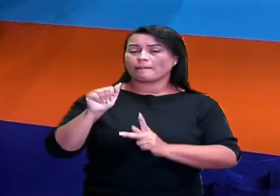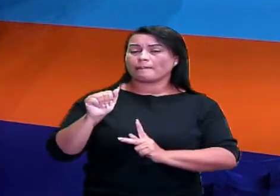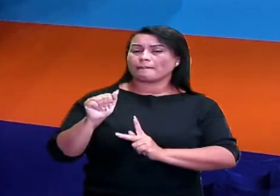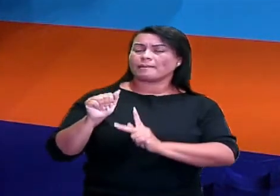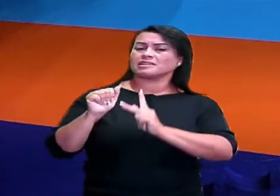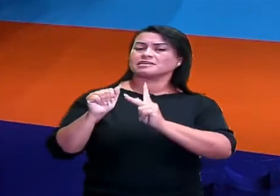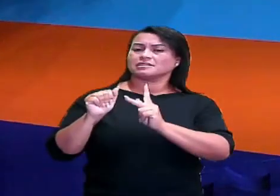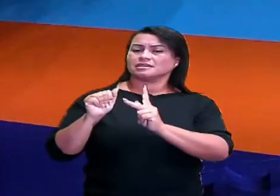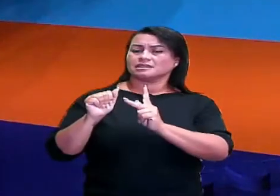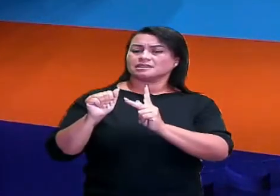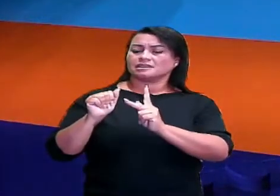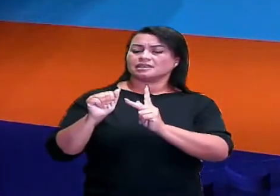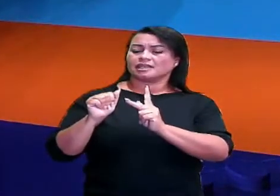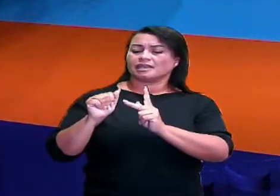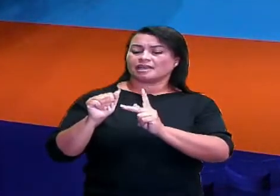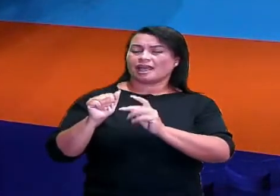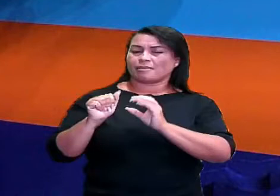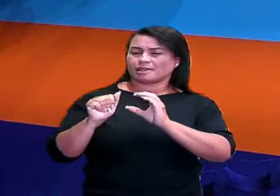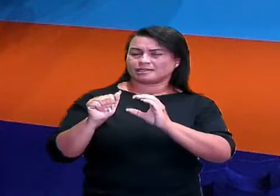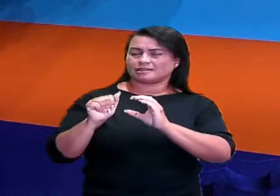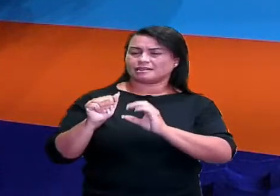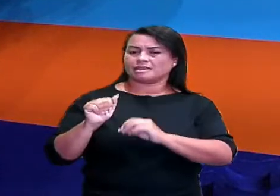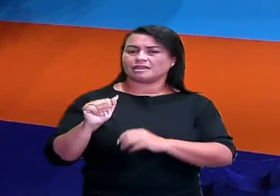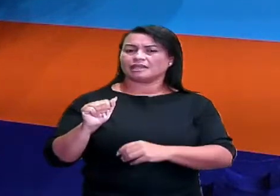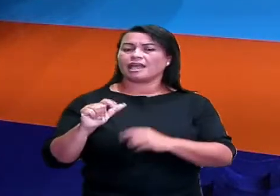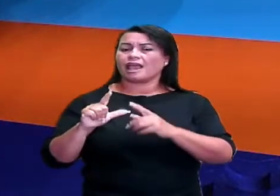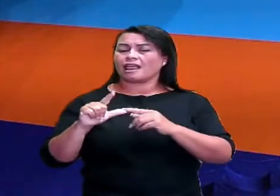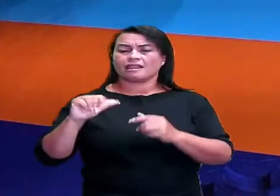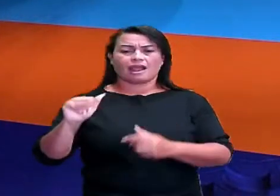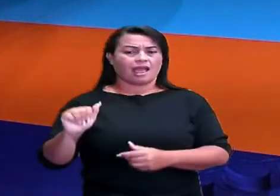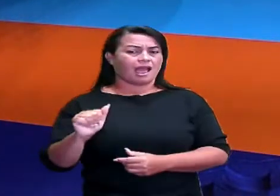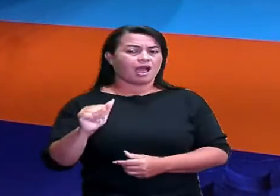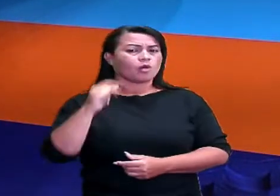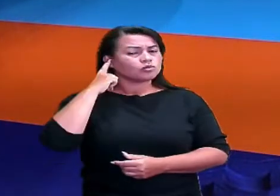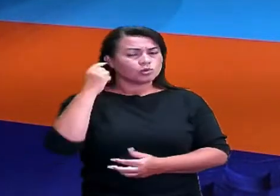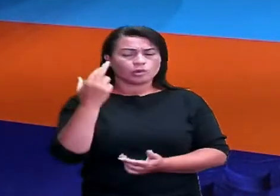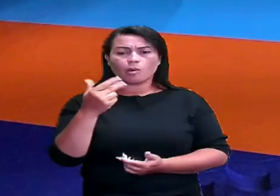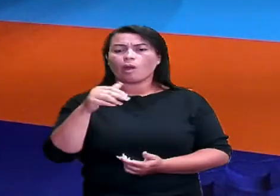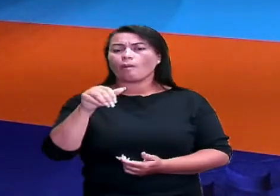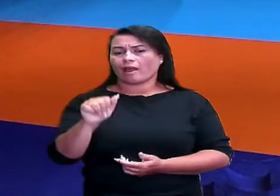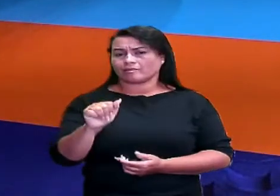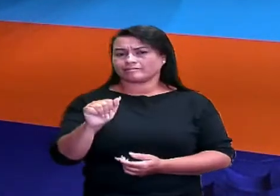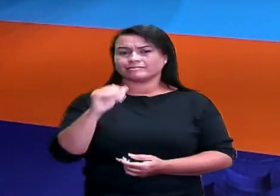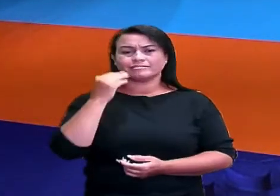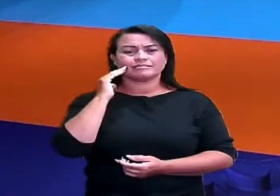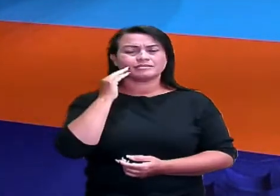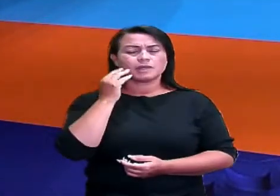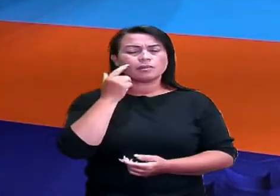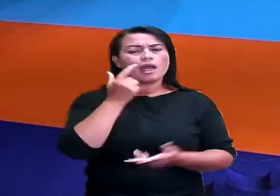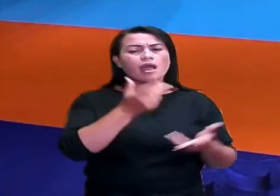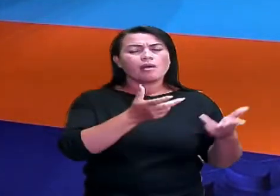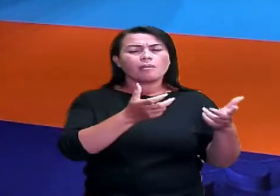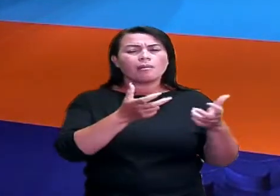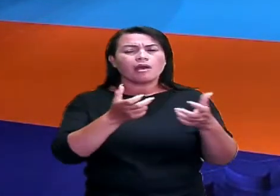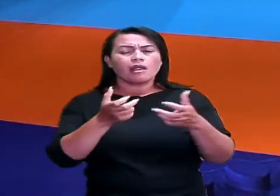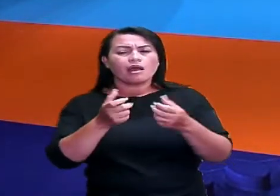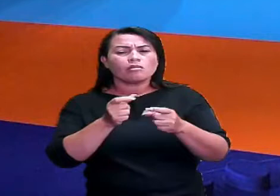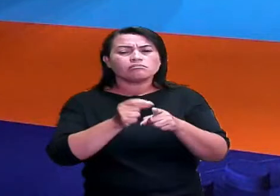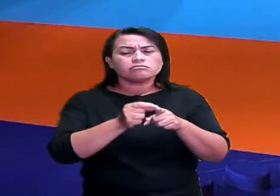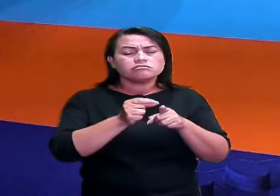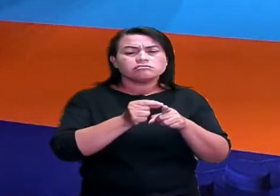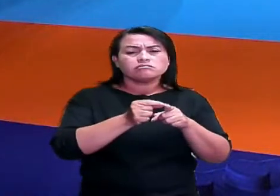tá certo? E a letra A, som A. Então, para a gente representar o som das letras, a gente escreve,